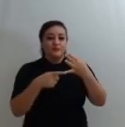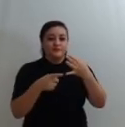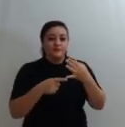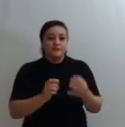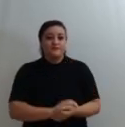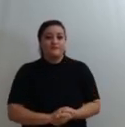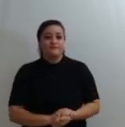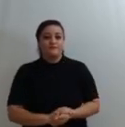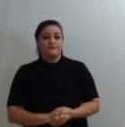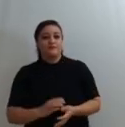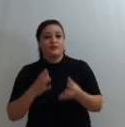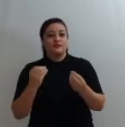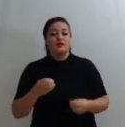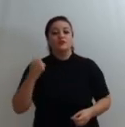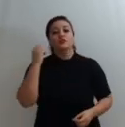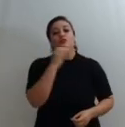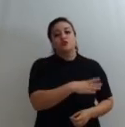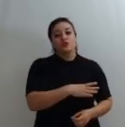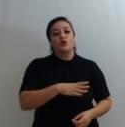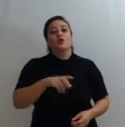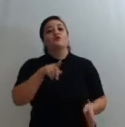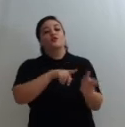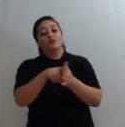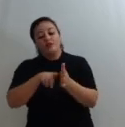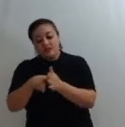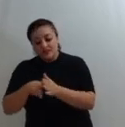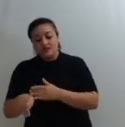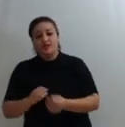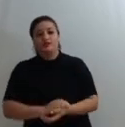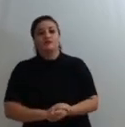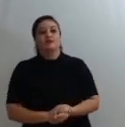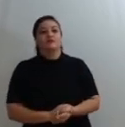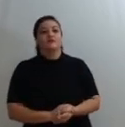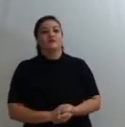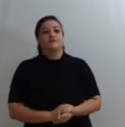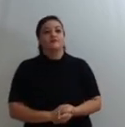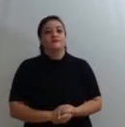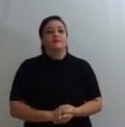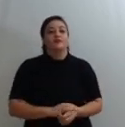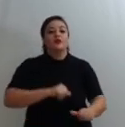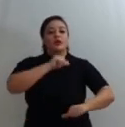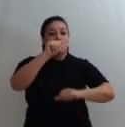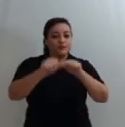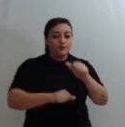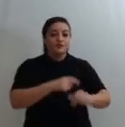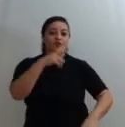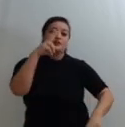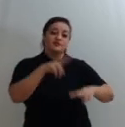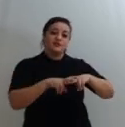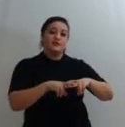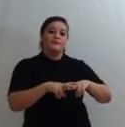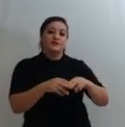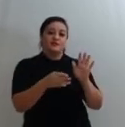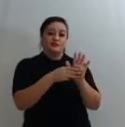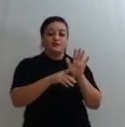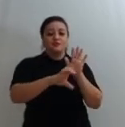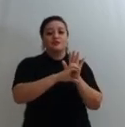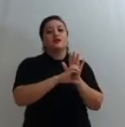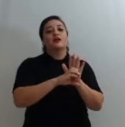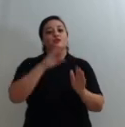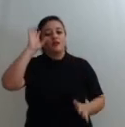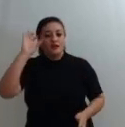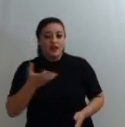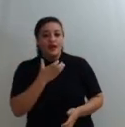à nova realização do ato. E o relaxamento da prisão. Determinado o relaxamento da prisão cautelar imposta por excesso de